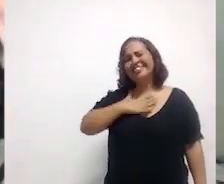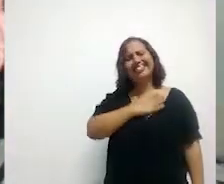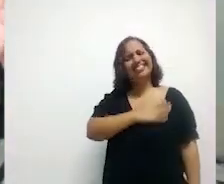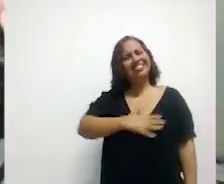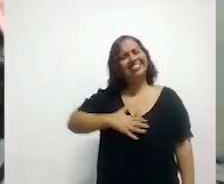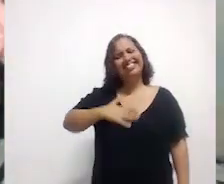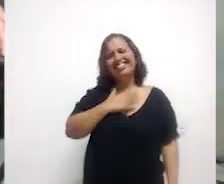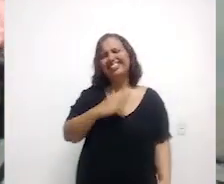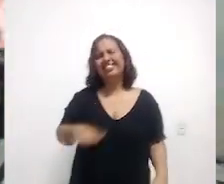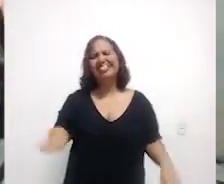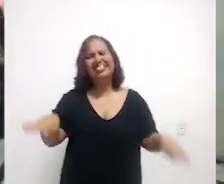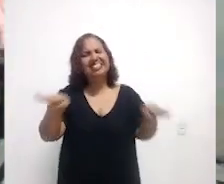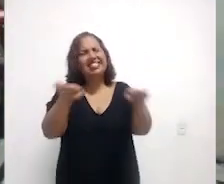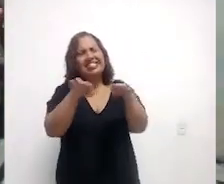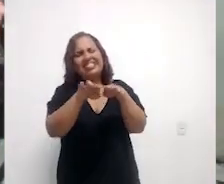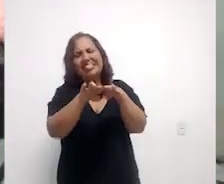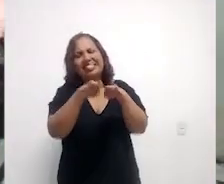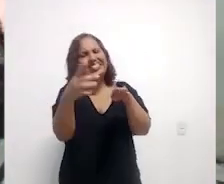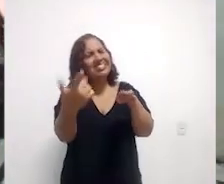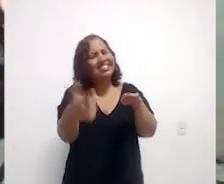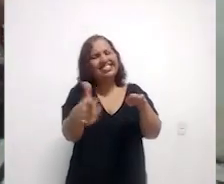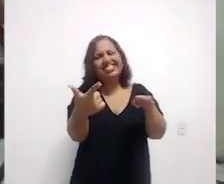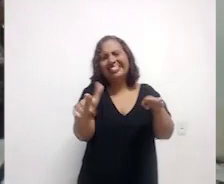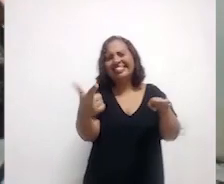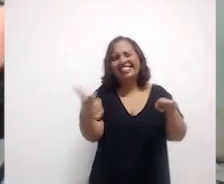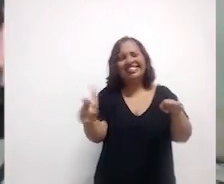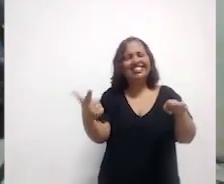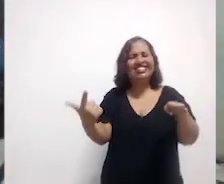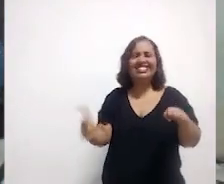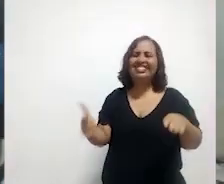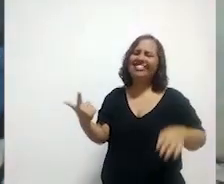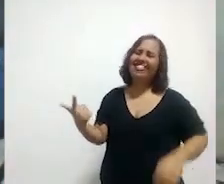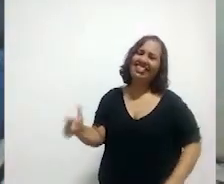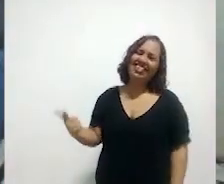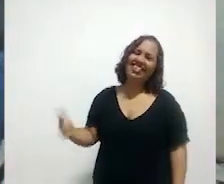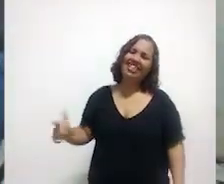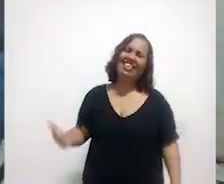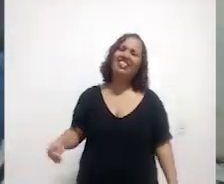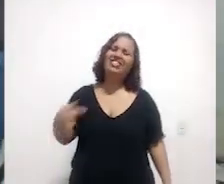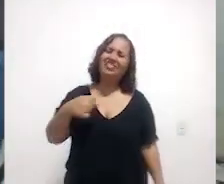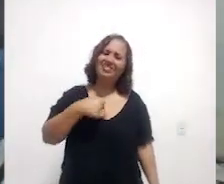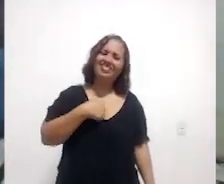pois prazer maior não há